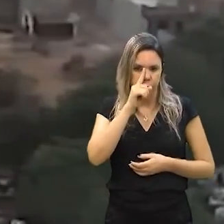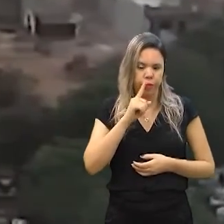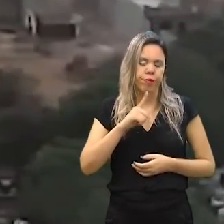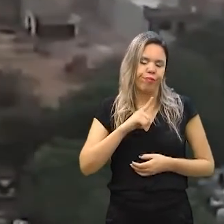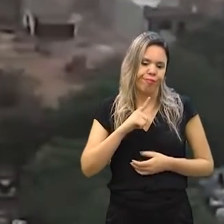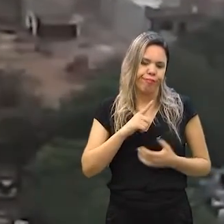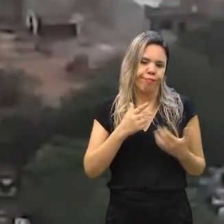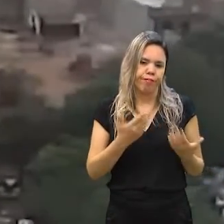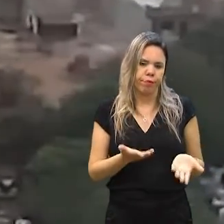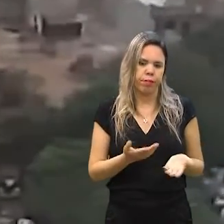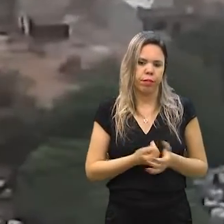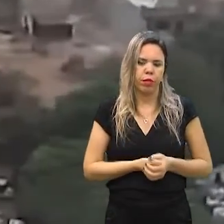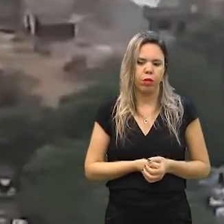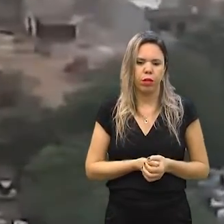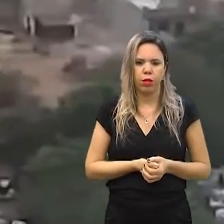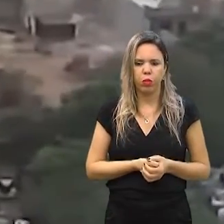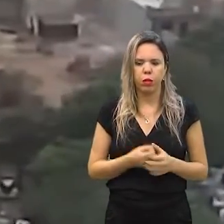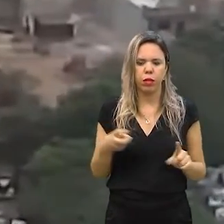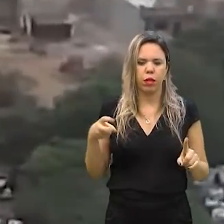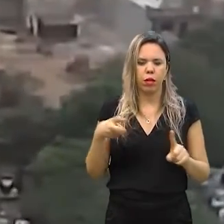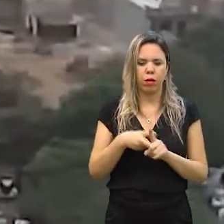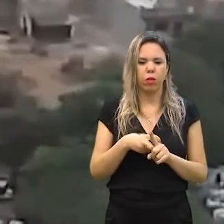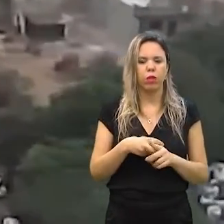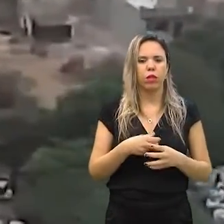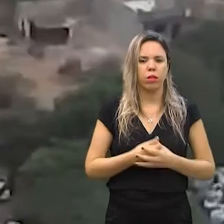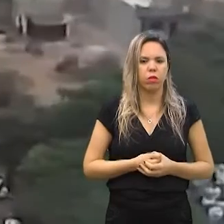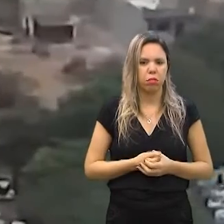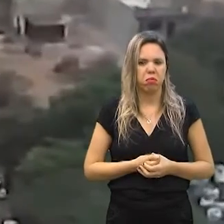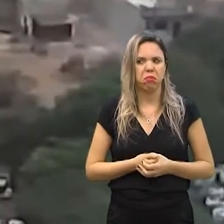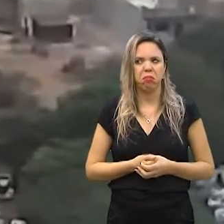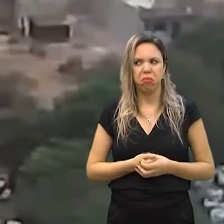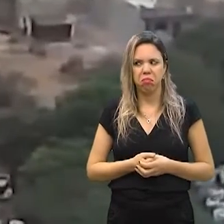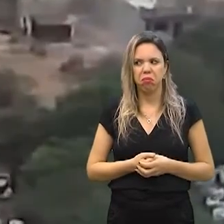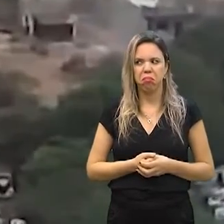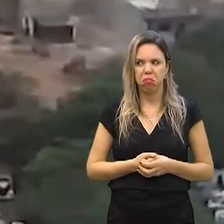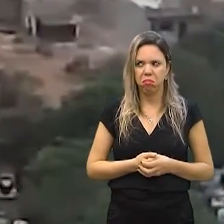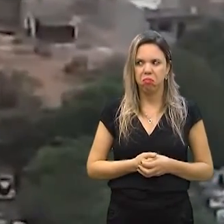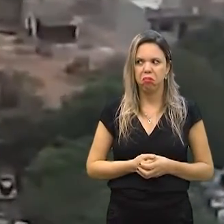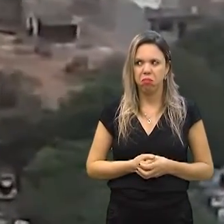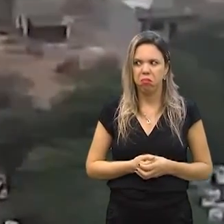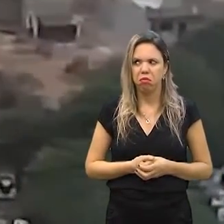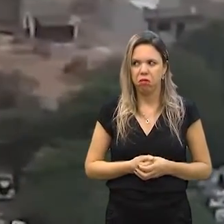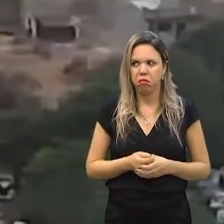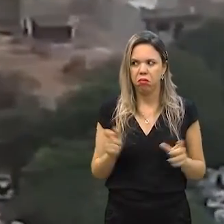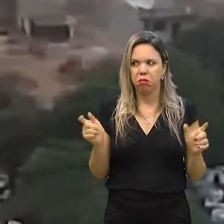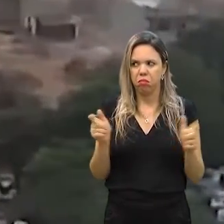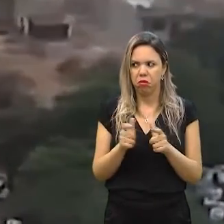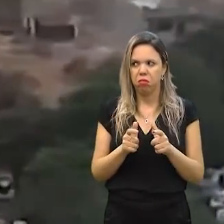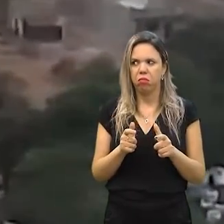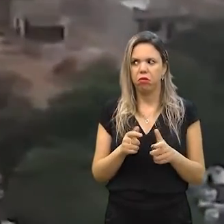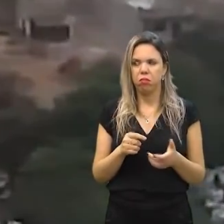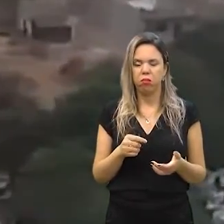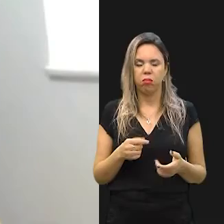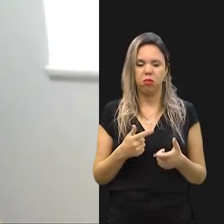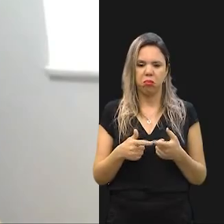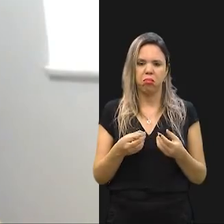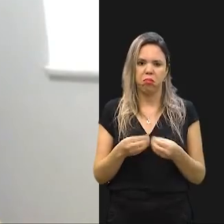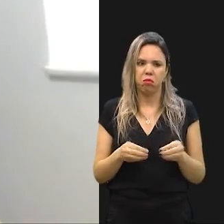grande de acidentes, né? A visibilidade é reduzida de forma